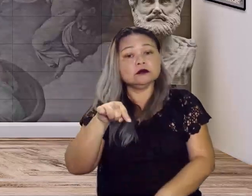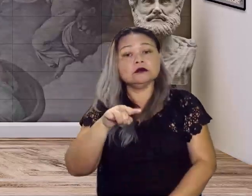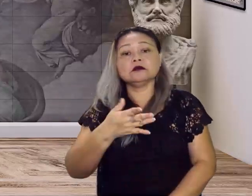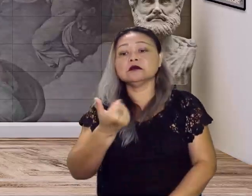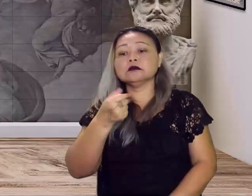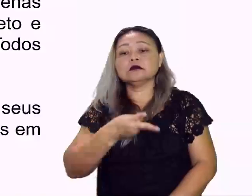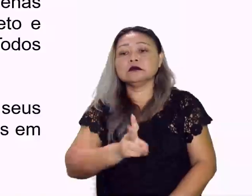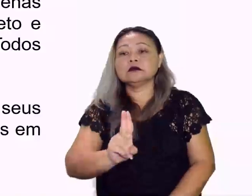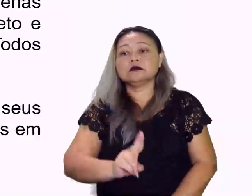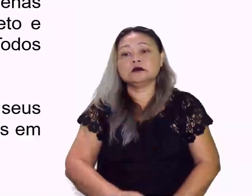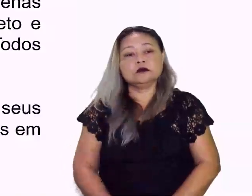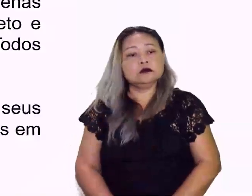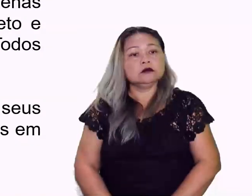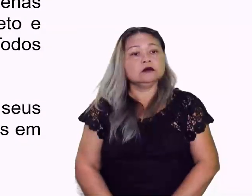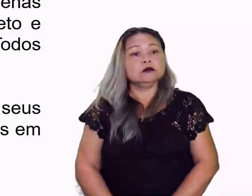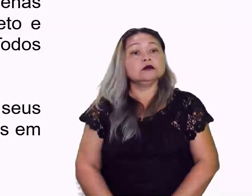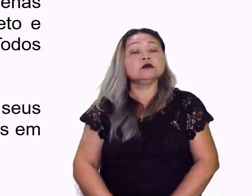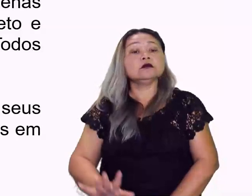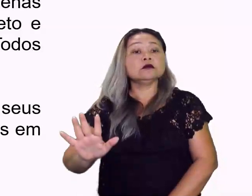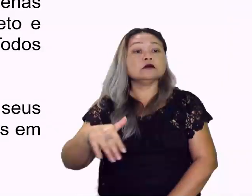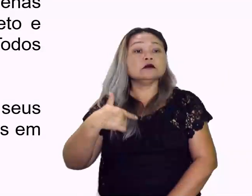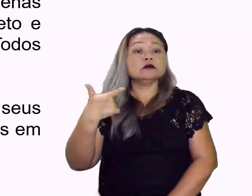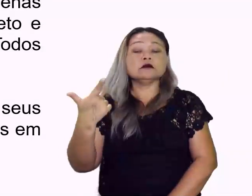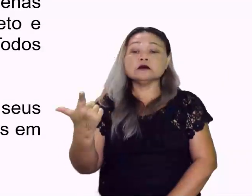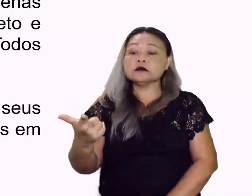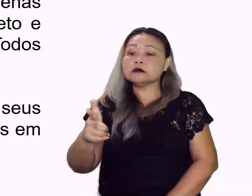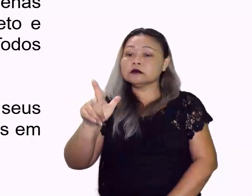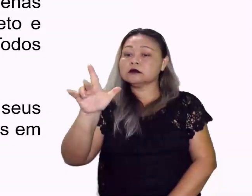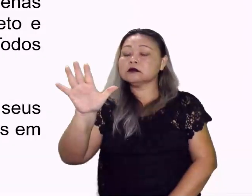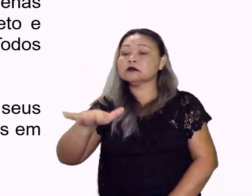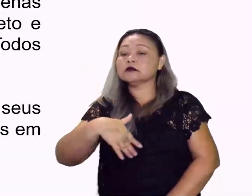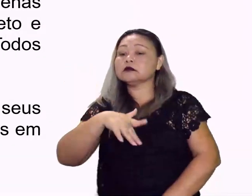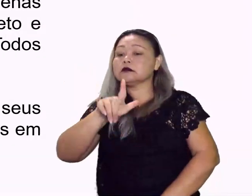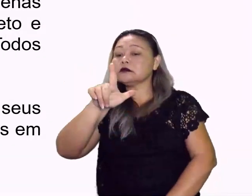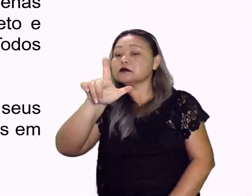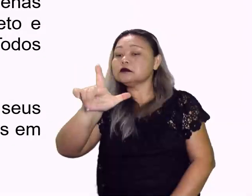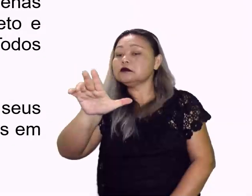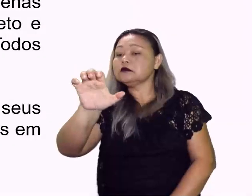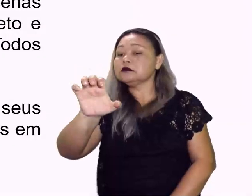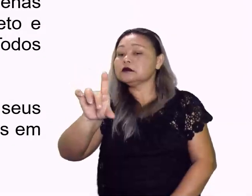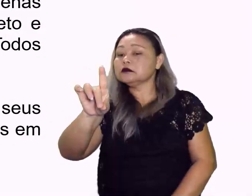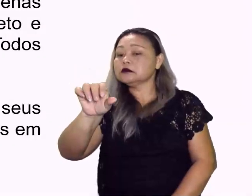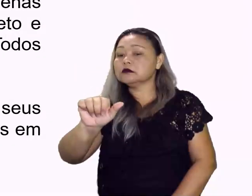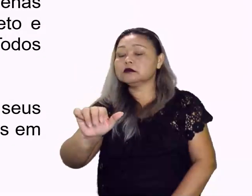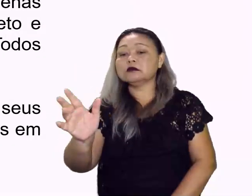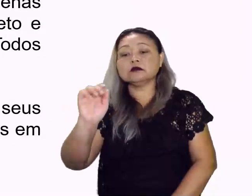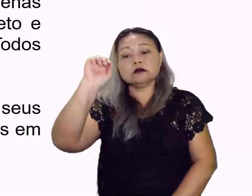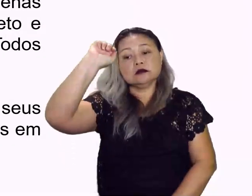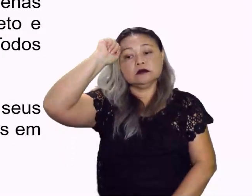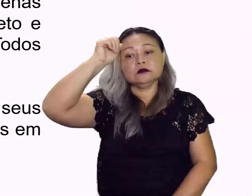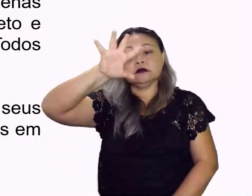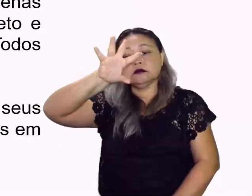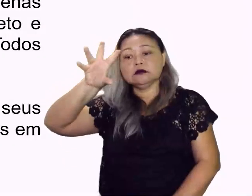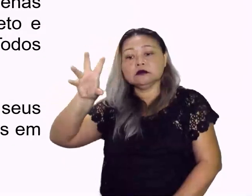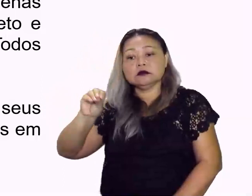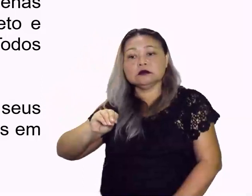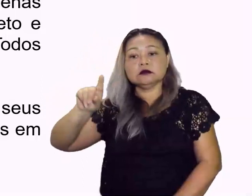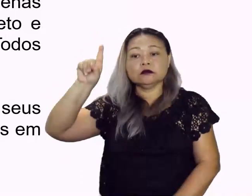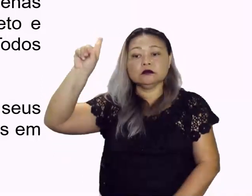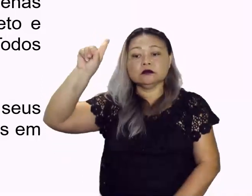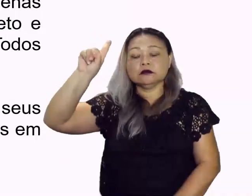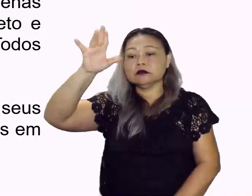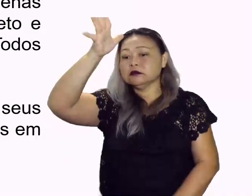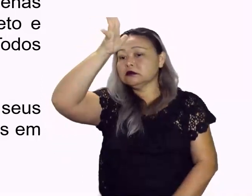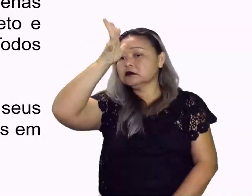lá, continuando. Agora, lendas africanas. Vamos ver um pouquinho. É a lenda da galinha de Angola, ó,